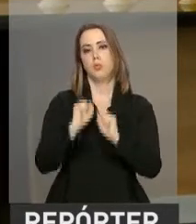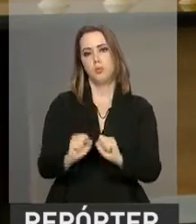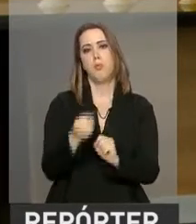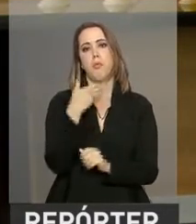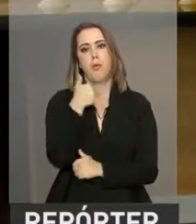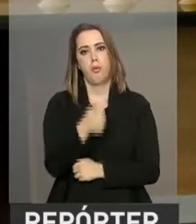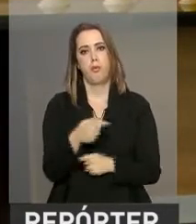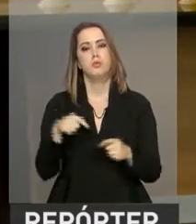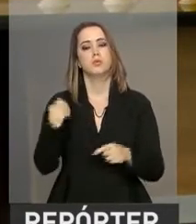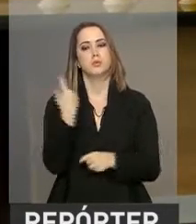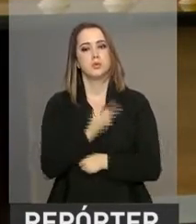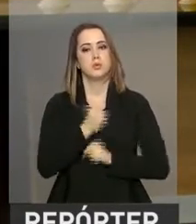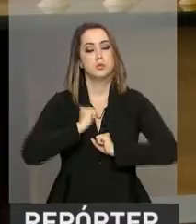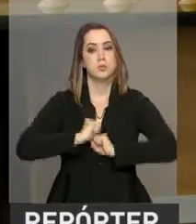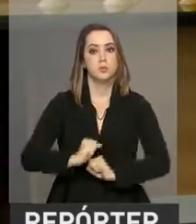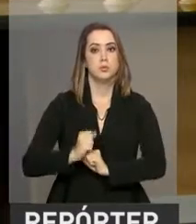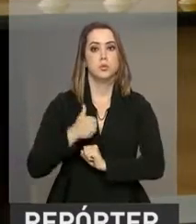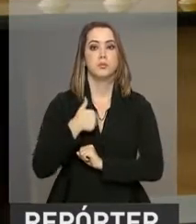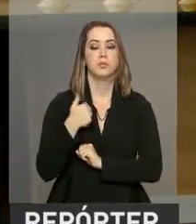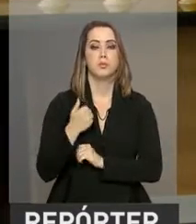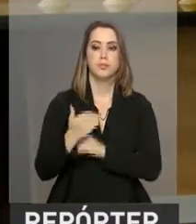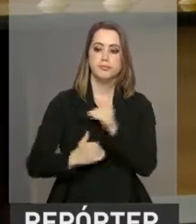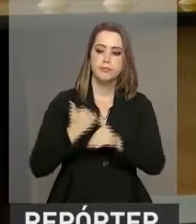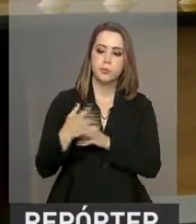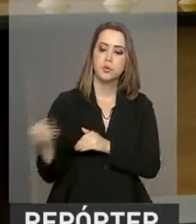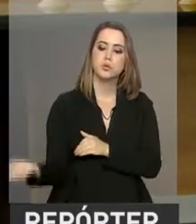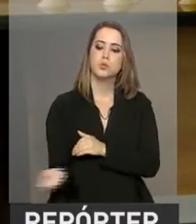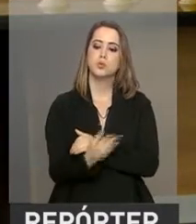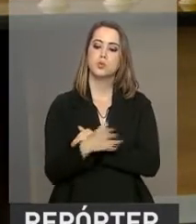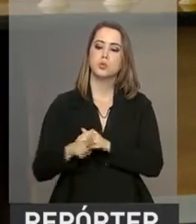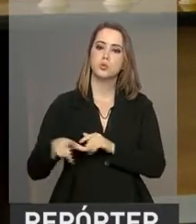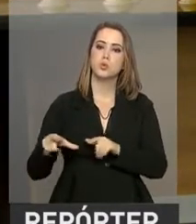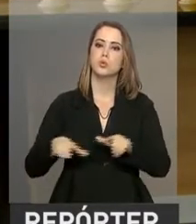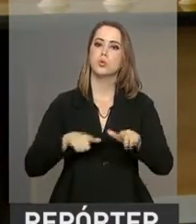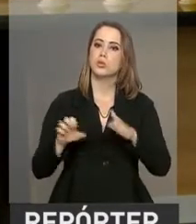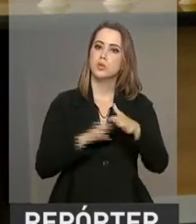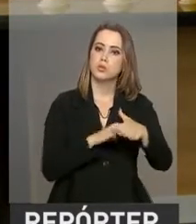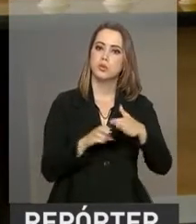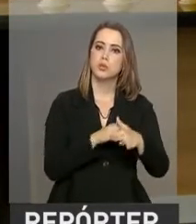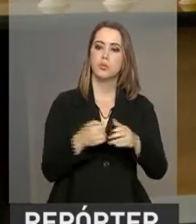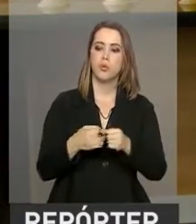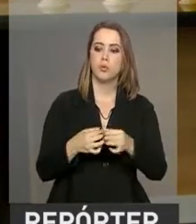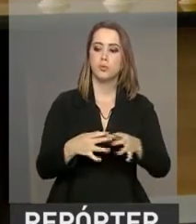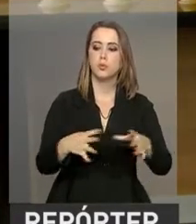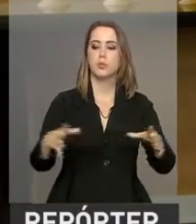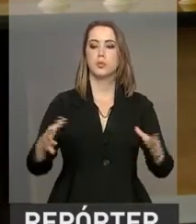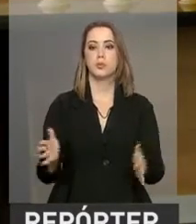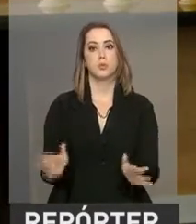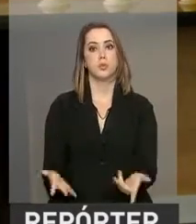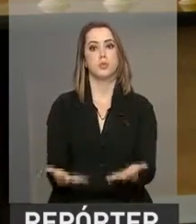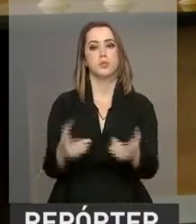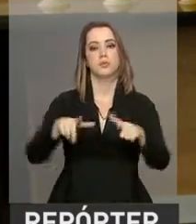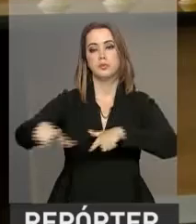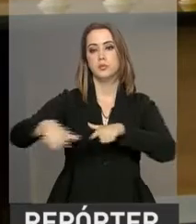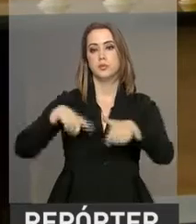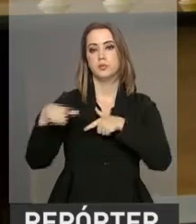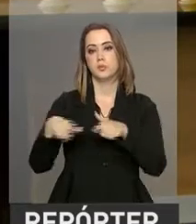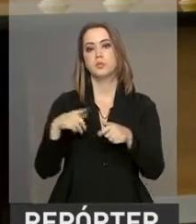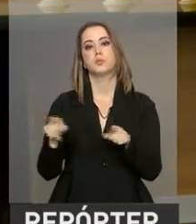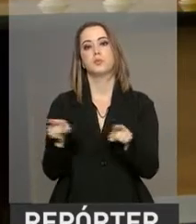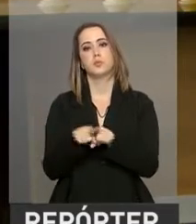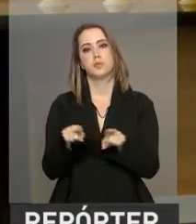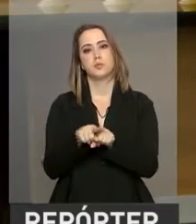para que isto possa representar novos empreendimentos, ampliação de outros e geração de emprego e